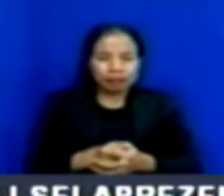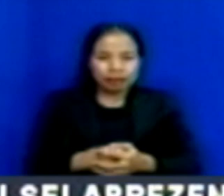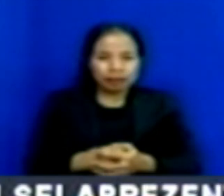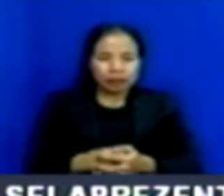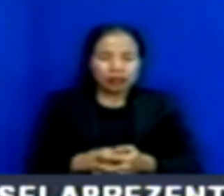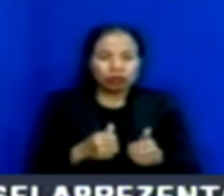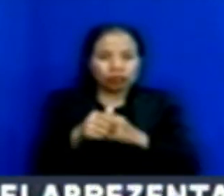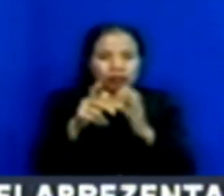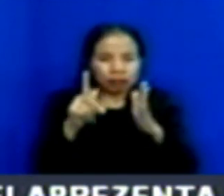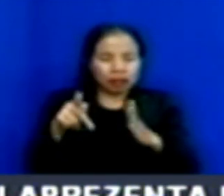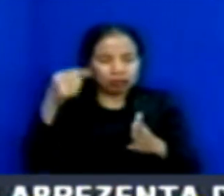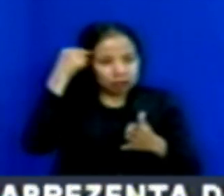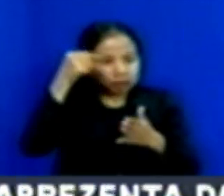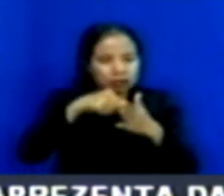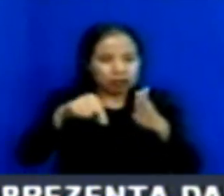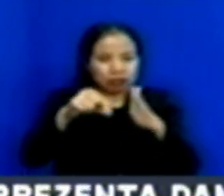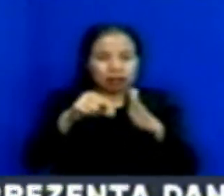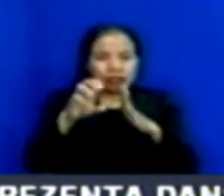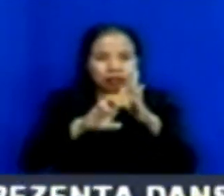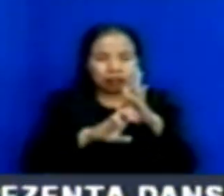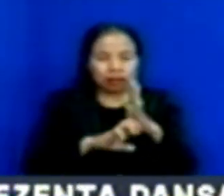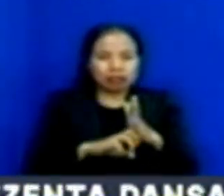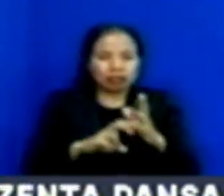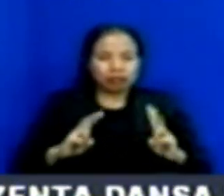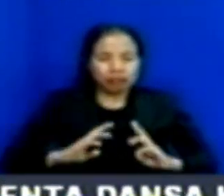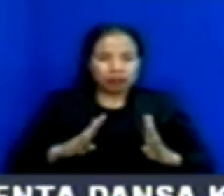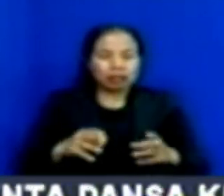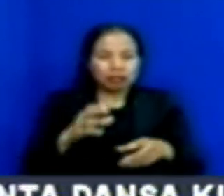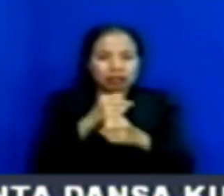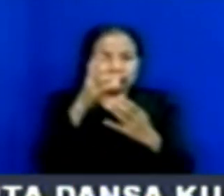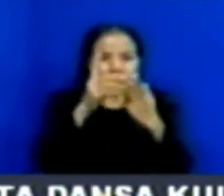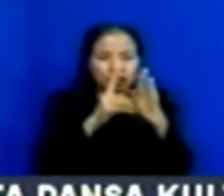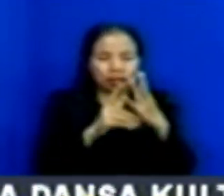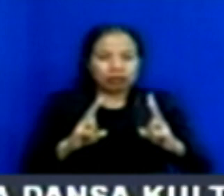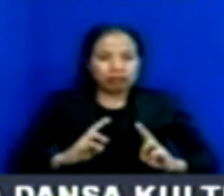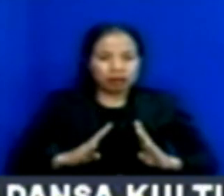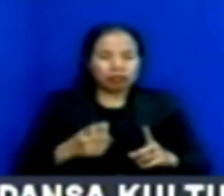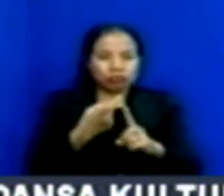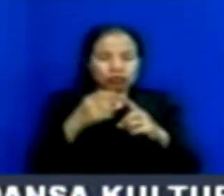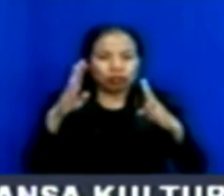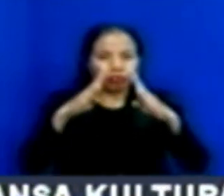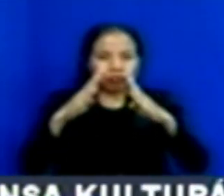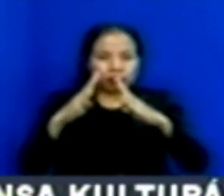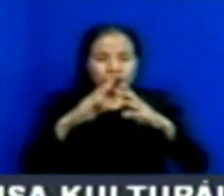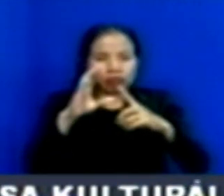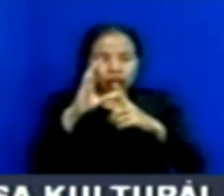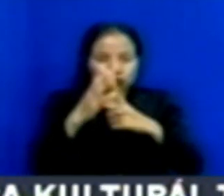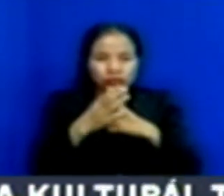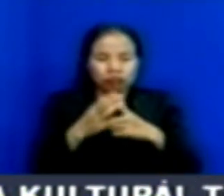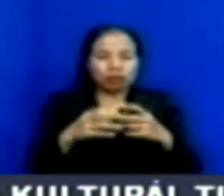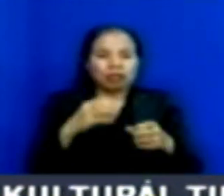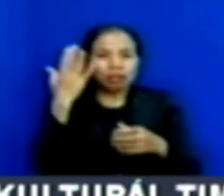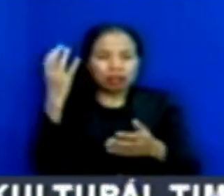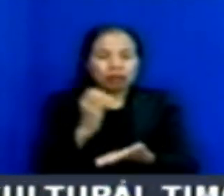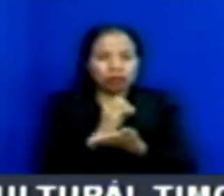Tur plano Secretaria do Assunto Veterano se rala o levantamento dados mártires husi uma lista roto e raioa e a tempo